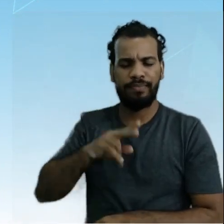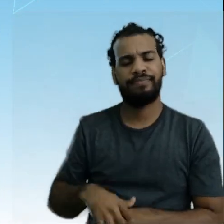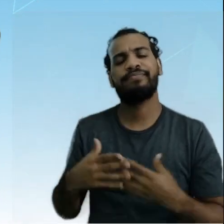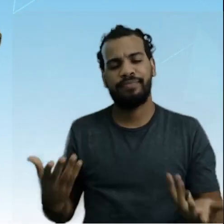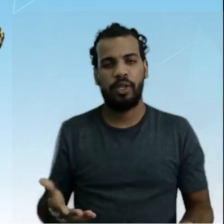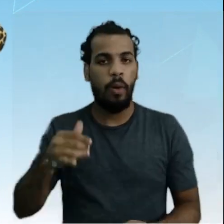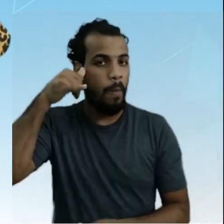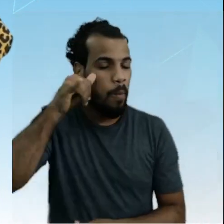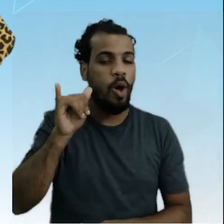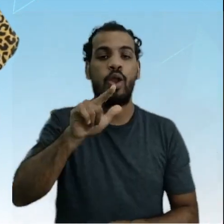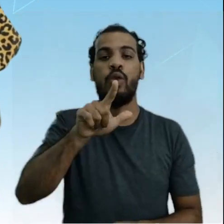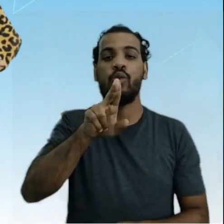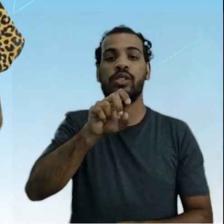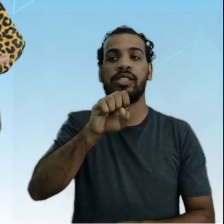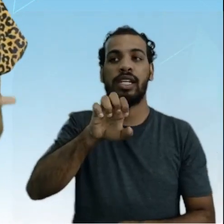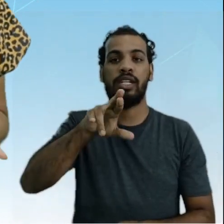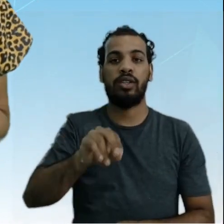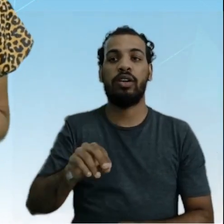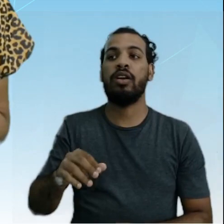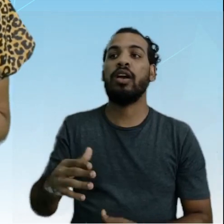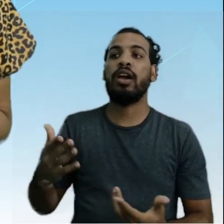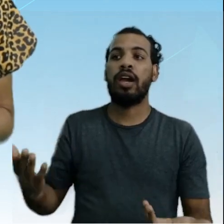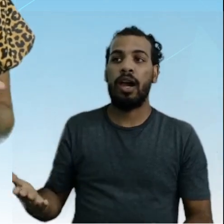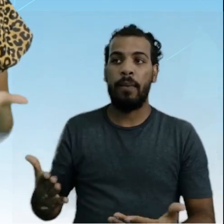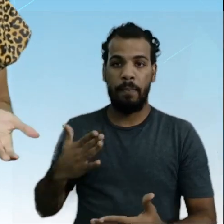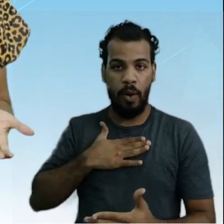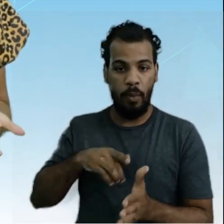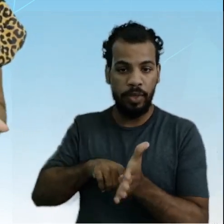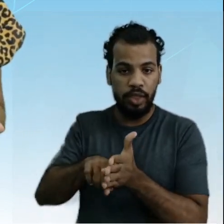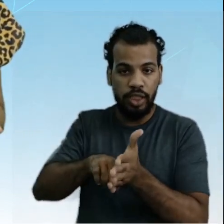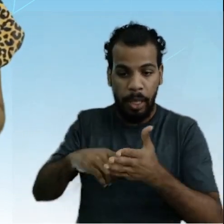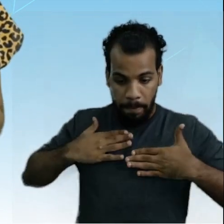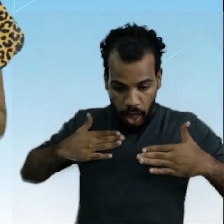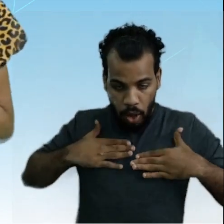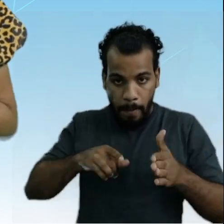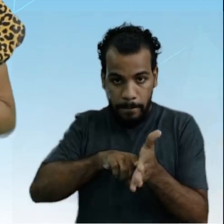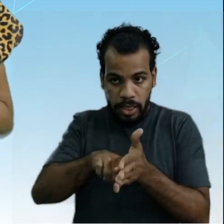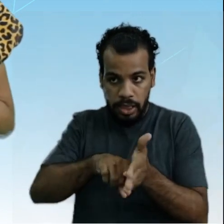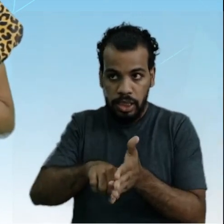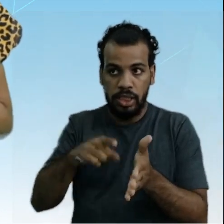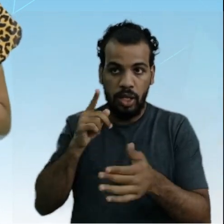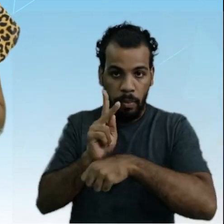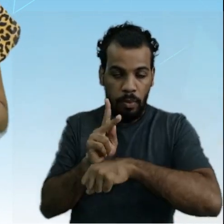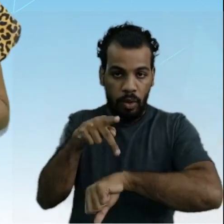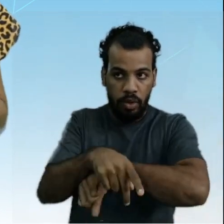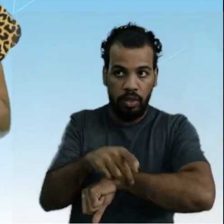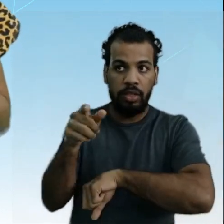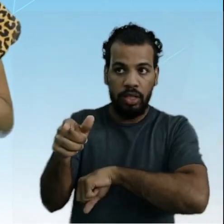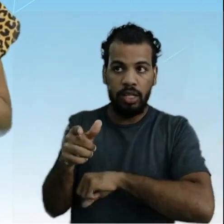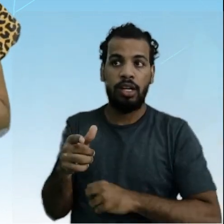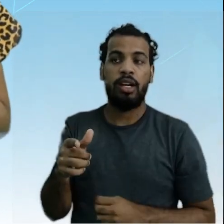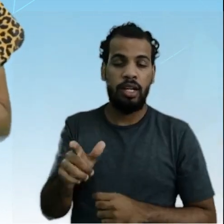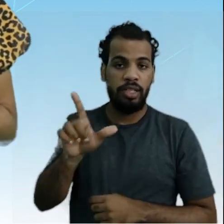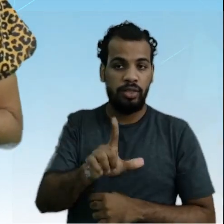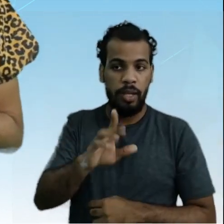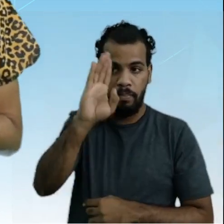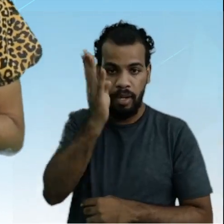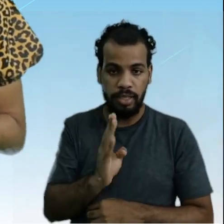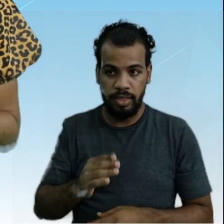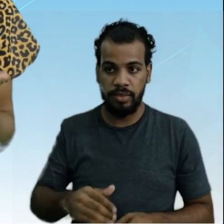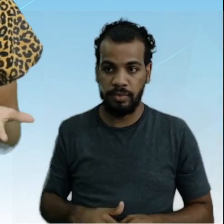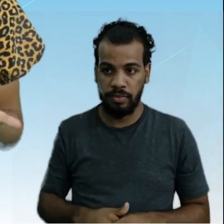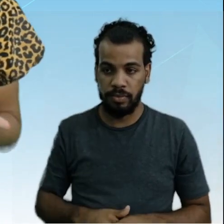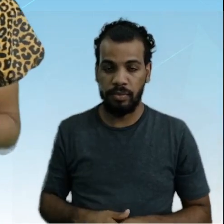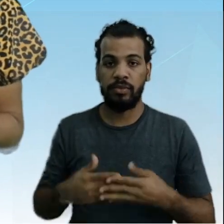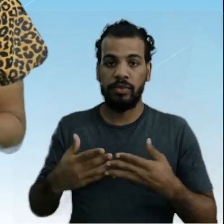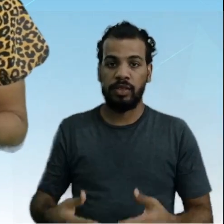o boi luzeiro foi o meu corpus de pesquisa, o meu objeto de pesquisa da pós-graduação de literatura brasileira. E